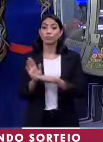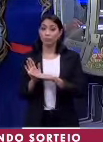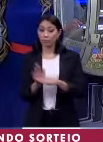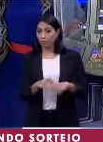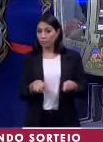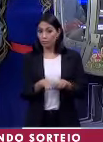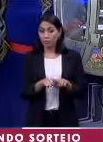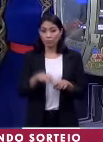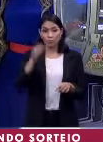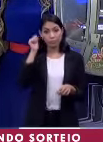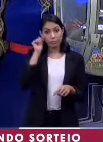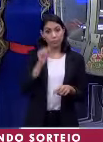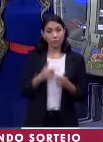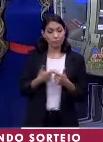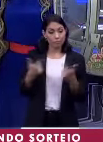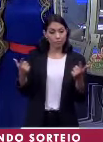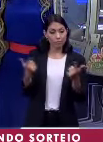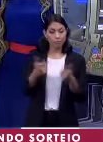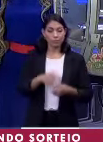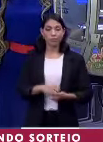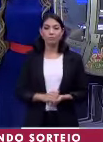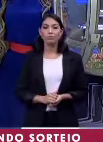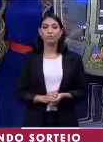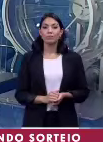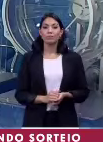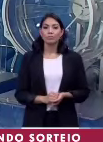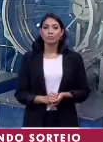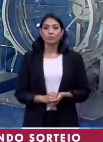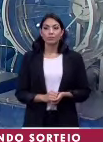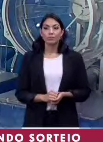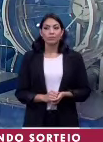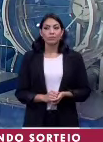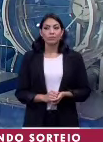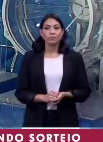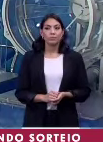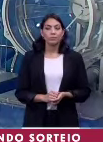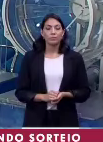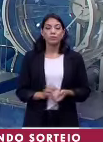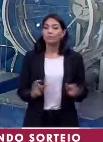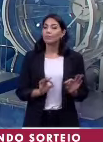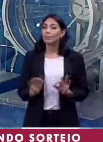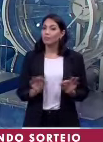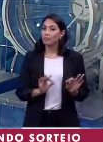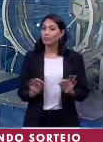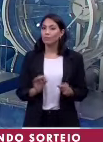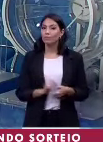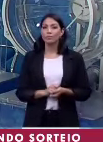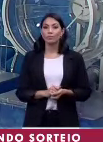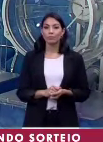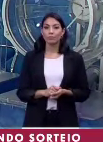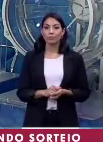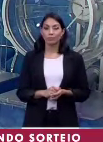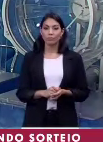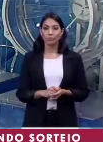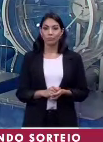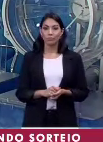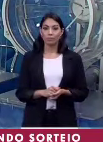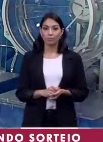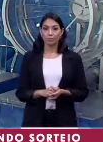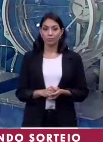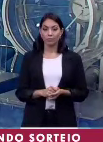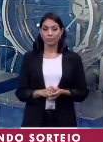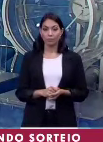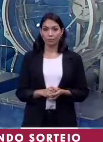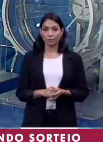sorte. Hoje, a Vitória e a Letícia, aqui tudo pronto. Lembrando que você